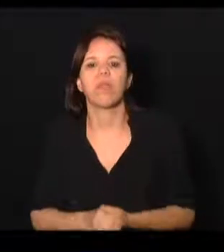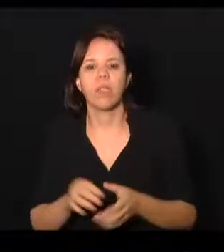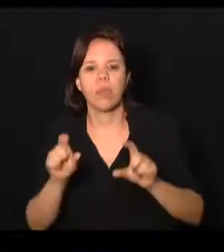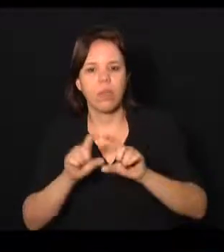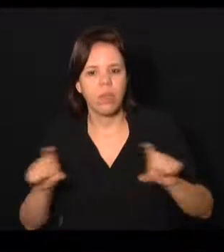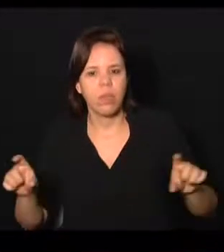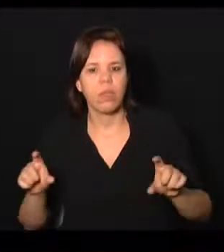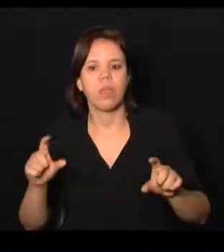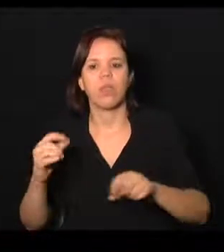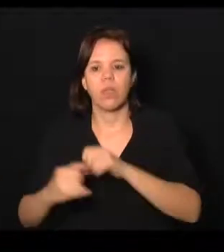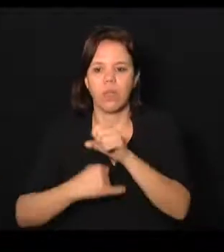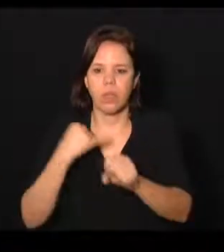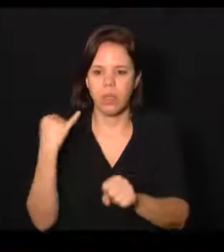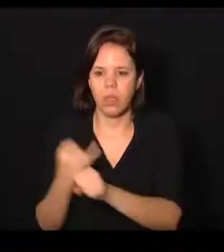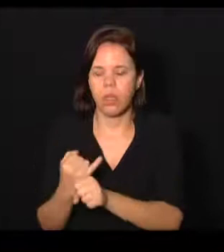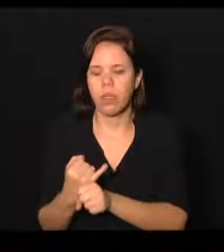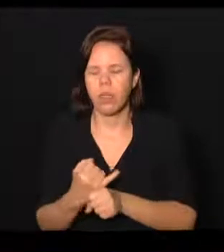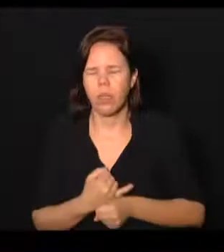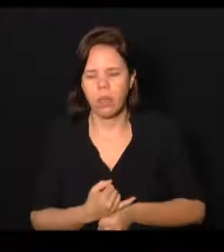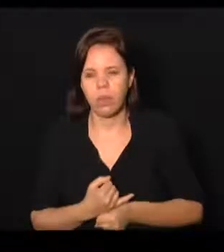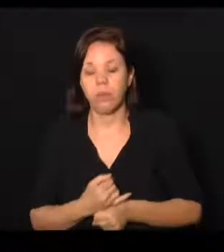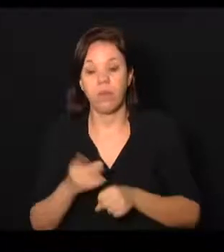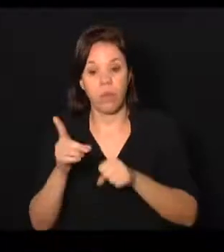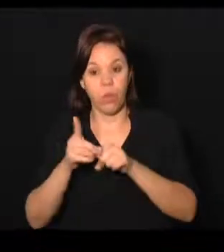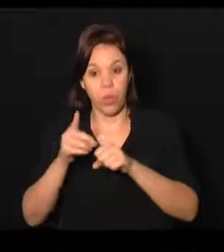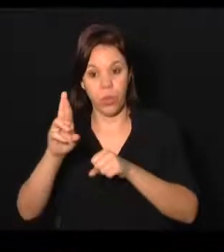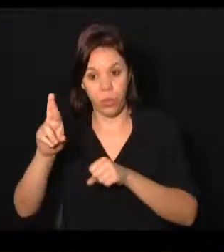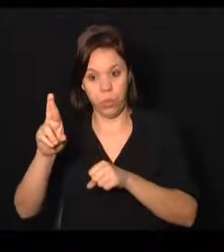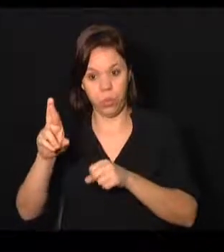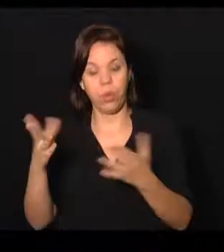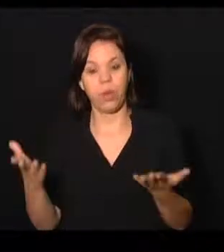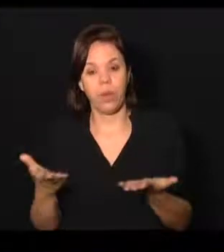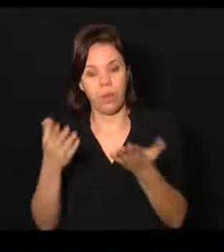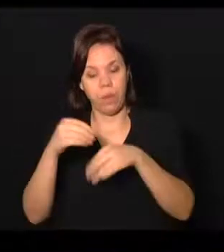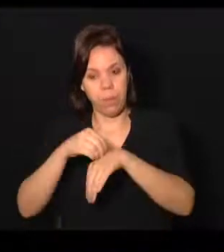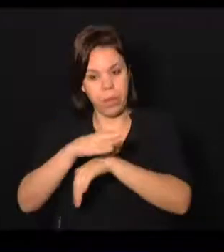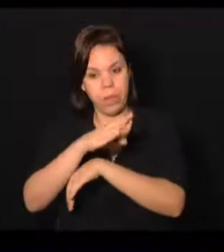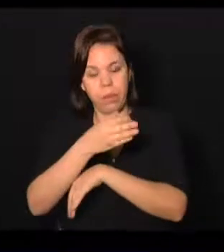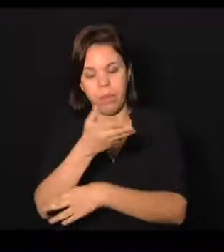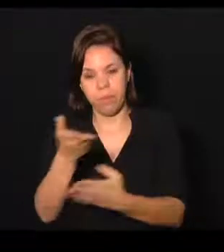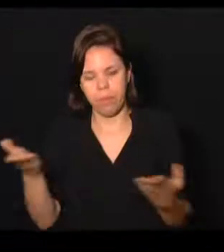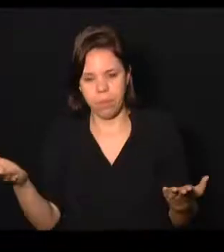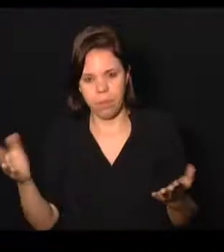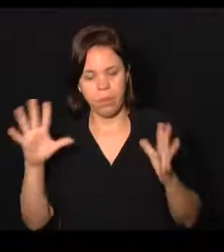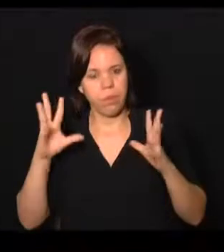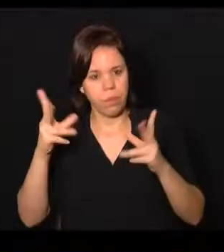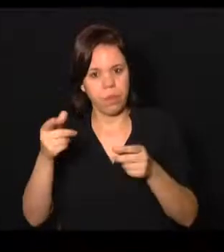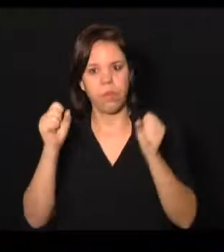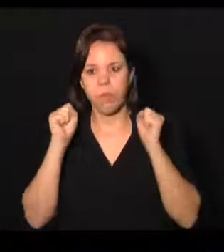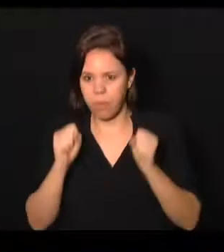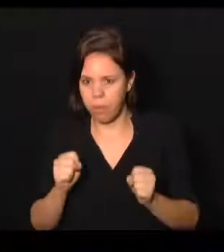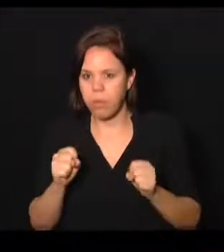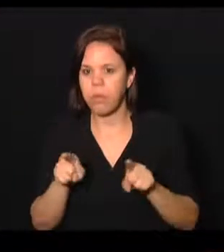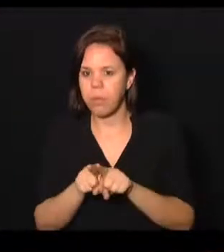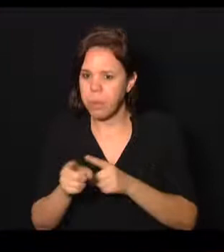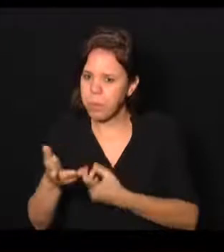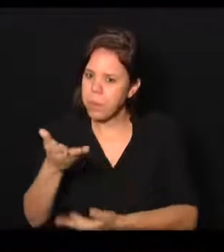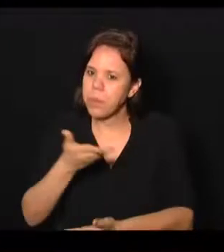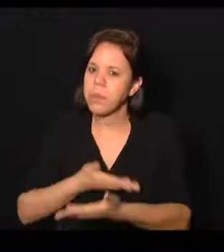um site, a doutora vai passar para vocês, para que todos possam também